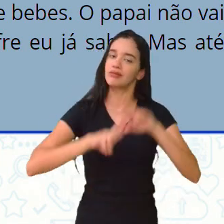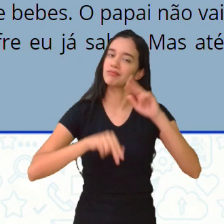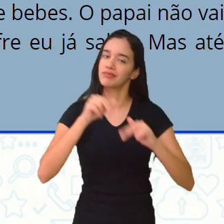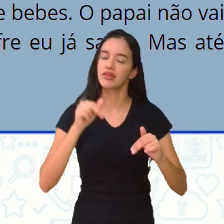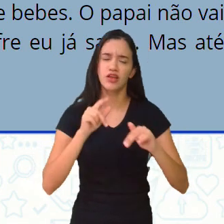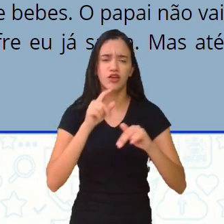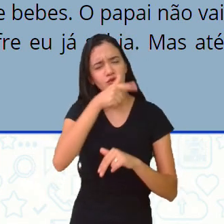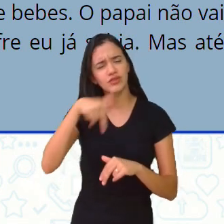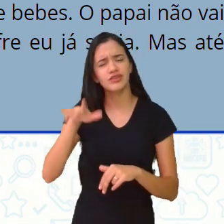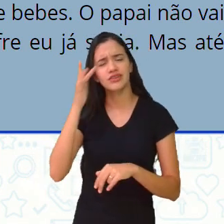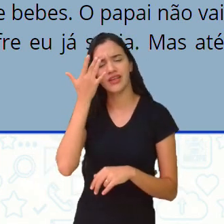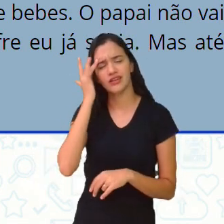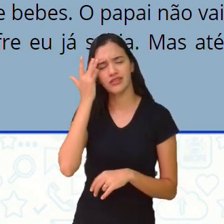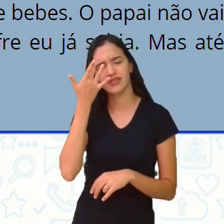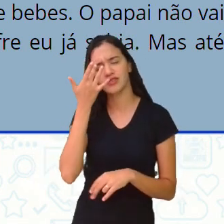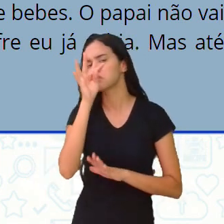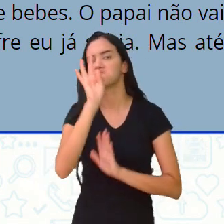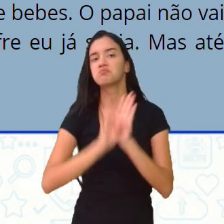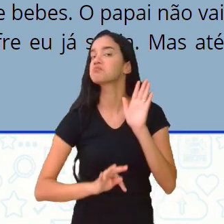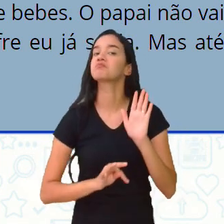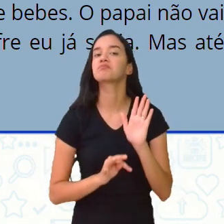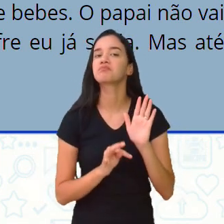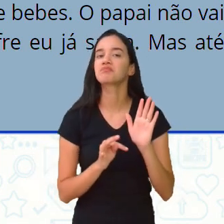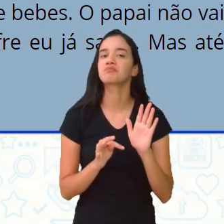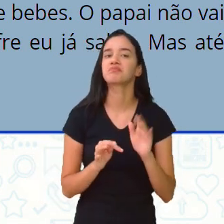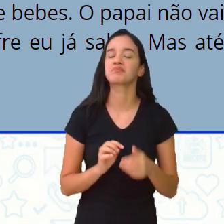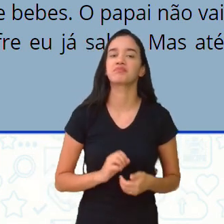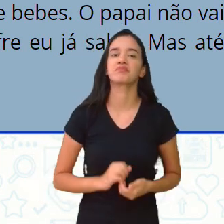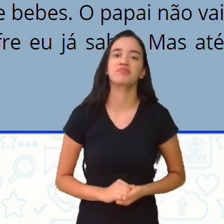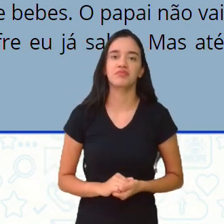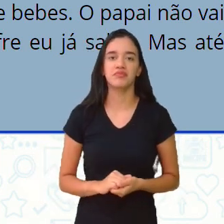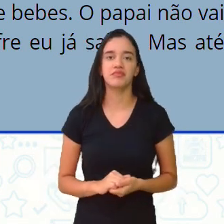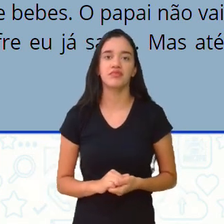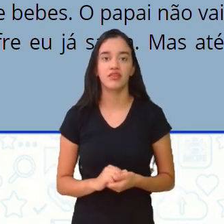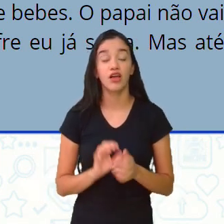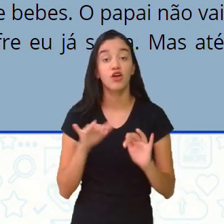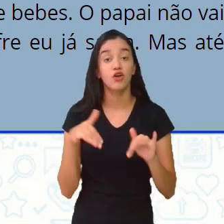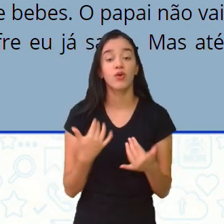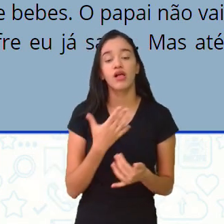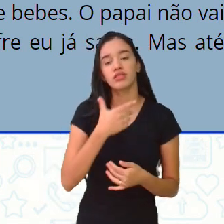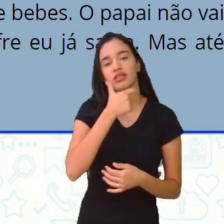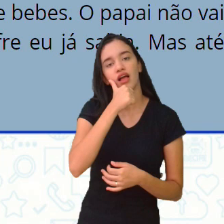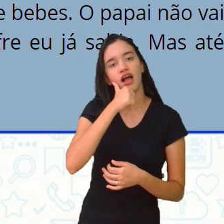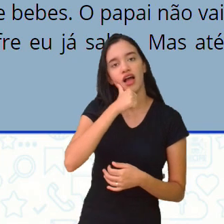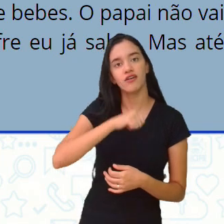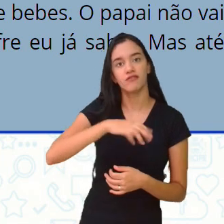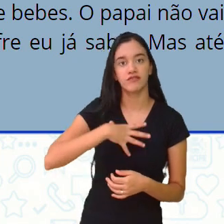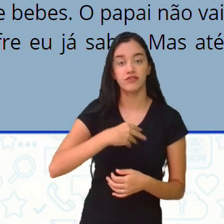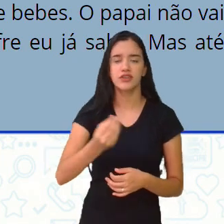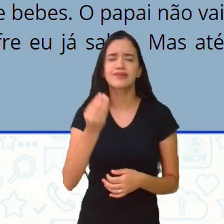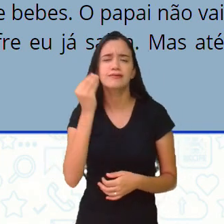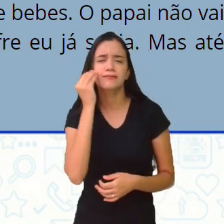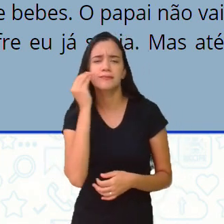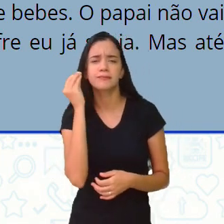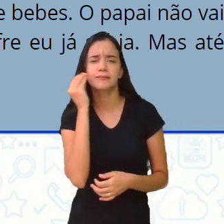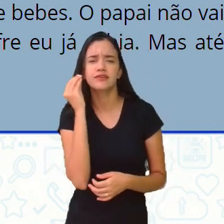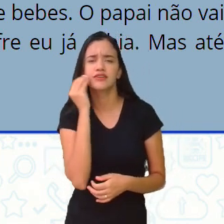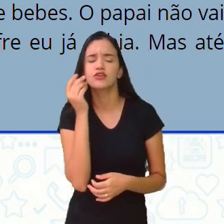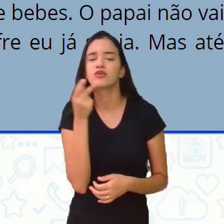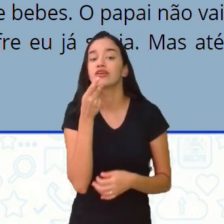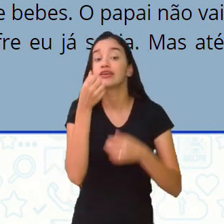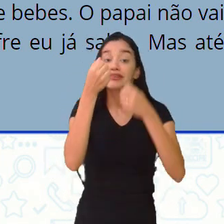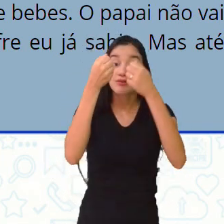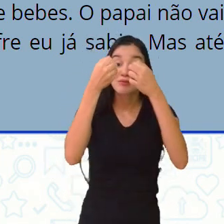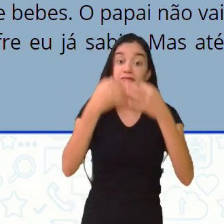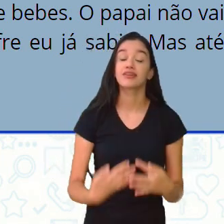Então, o que é que vocês acharam desse texto aí, não é? Quando a filha está aí tentando falar sobre